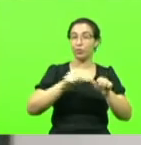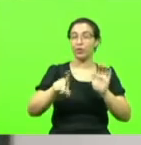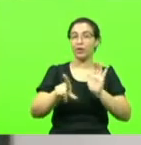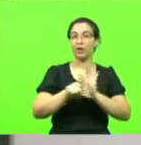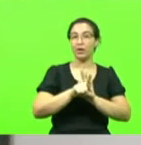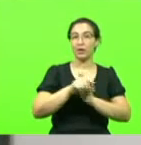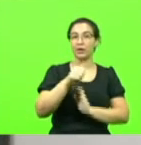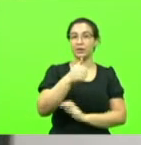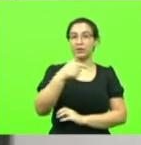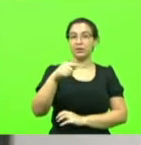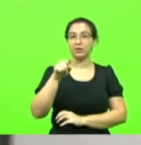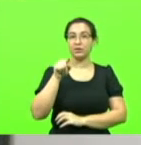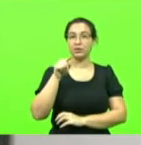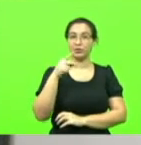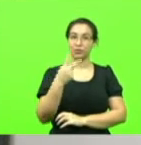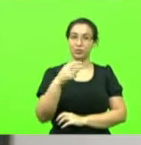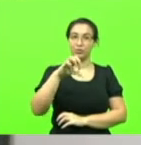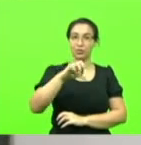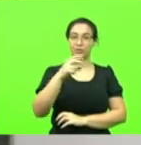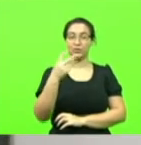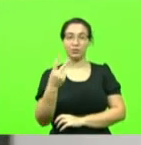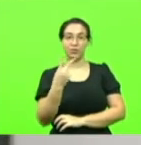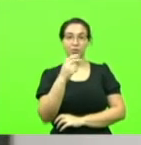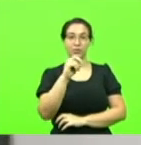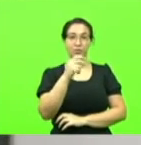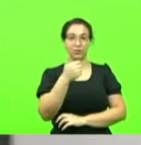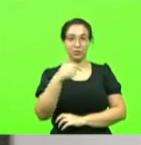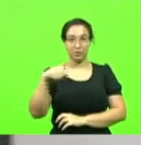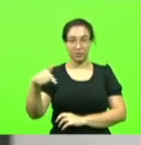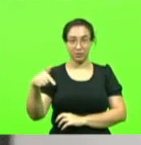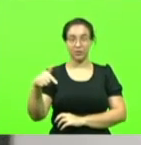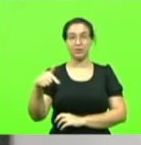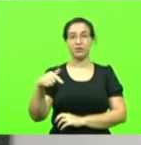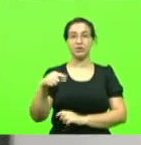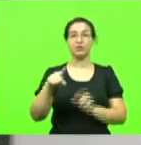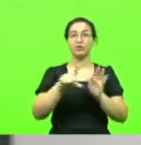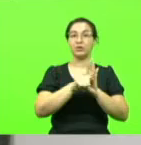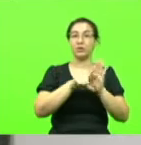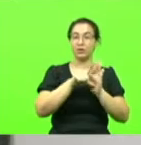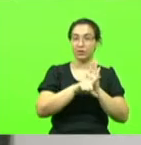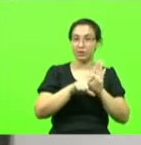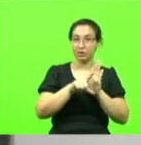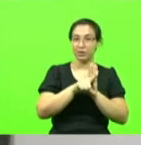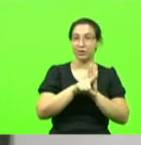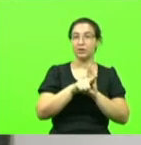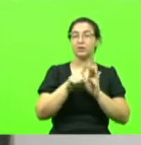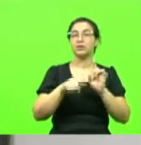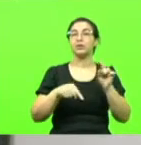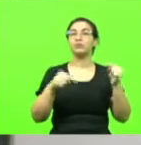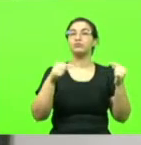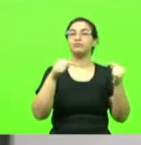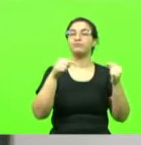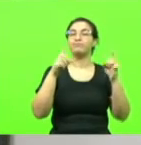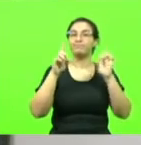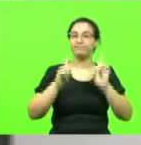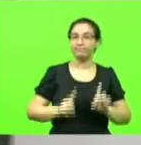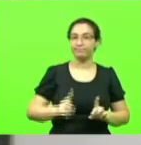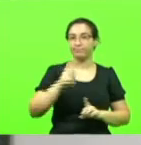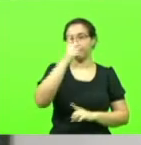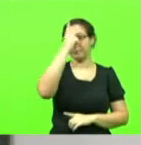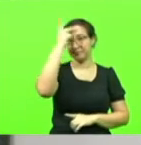lei 1729 2/2017 que consolida a legislação que dispõe sobre os direitos da pessoa com